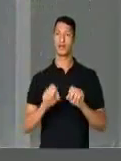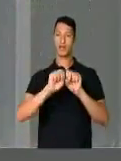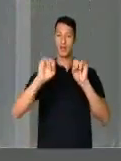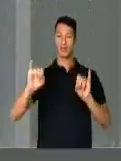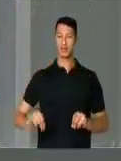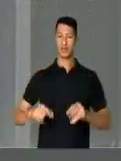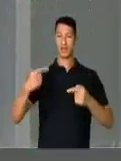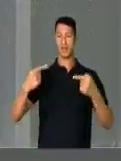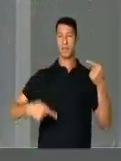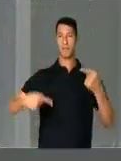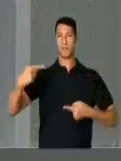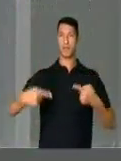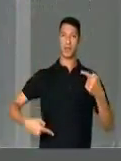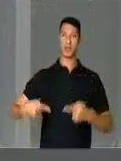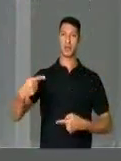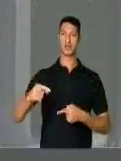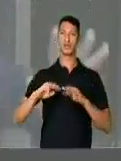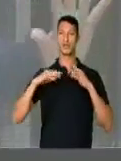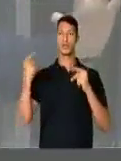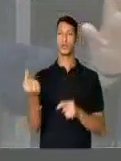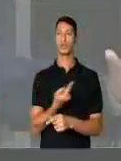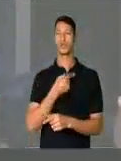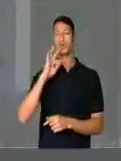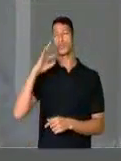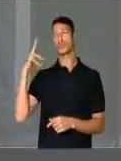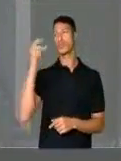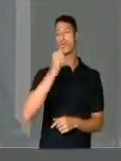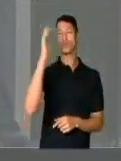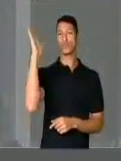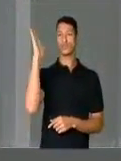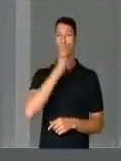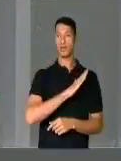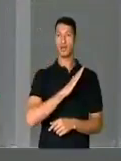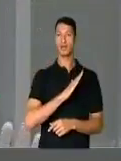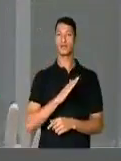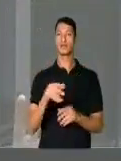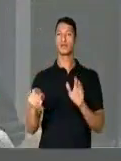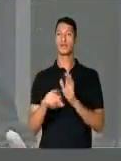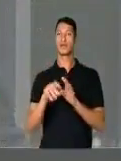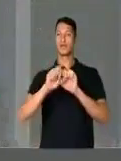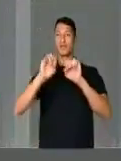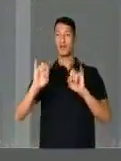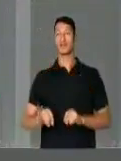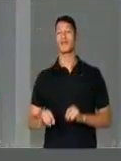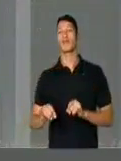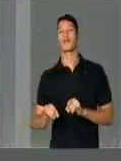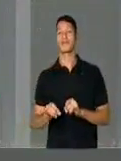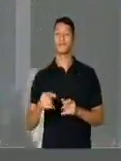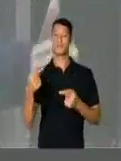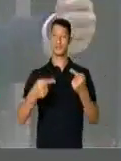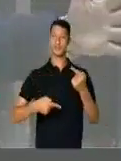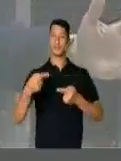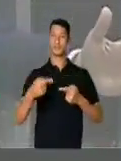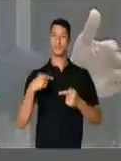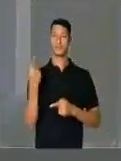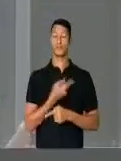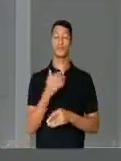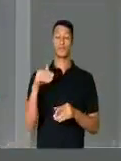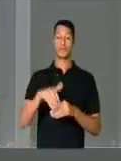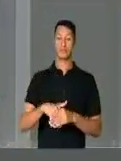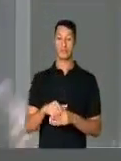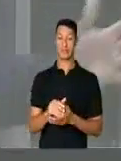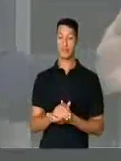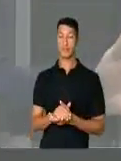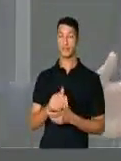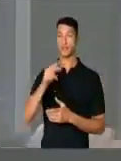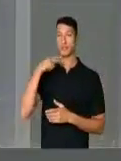é o sistema político. Todos os males decorrem do sistema político, como nós somos